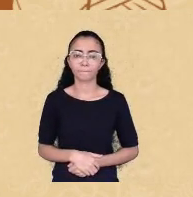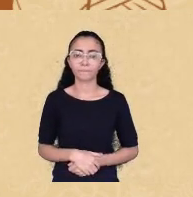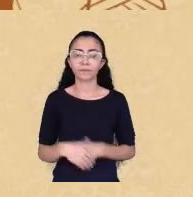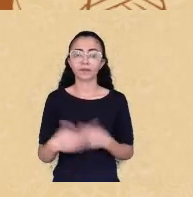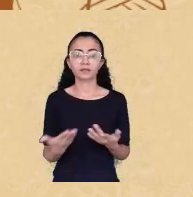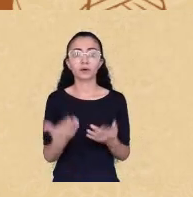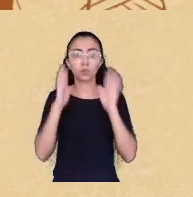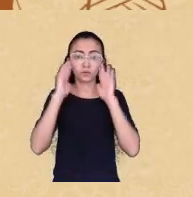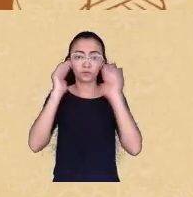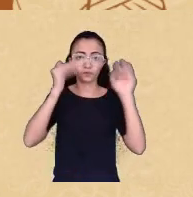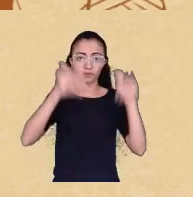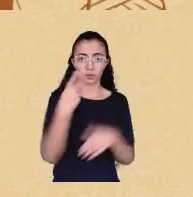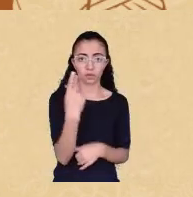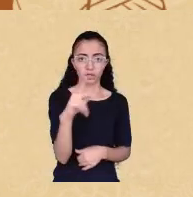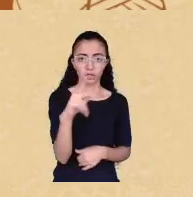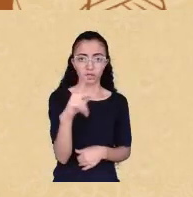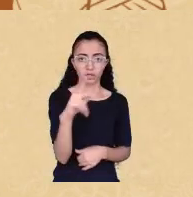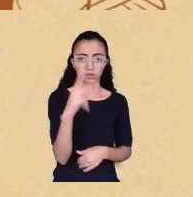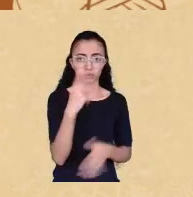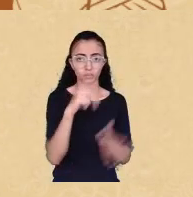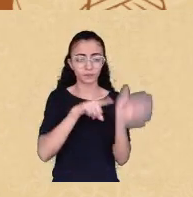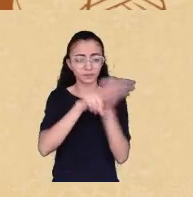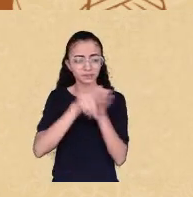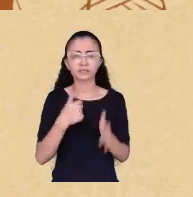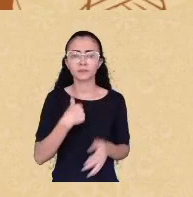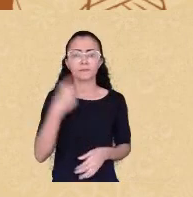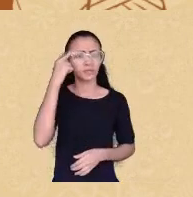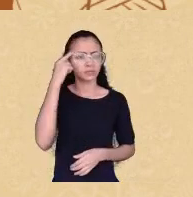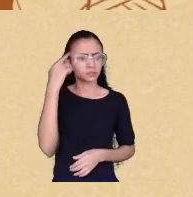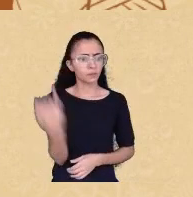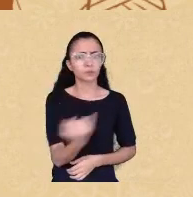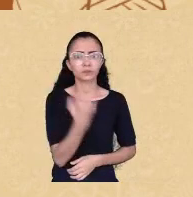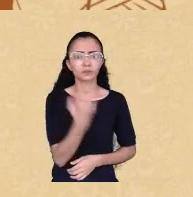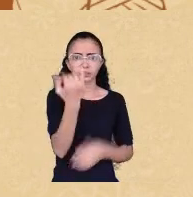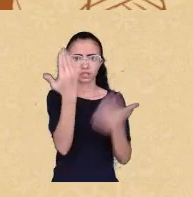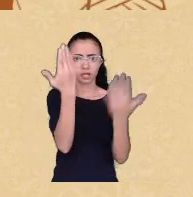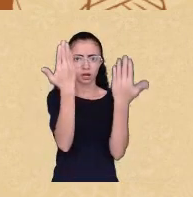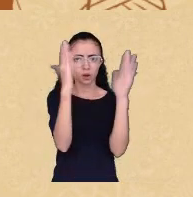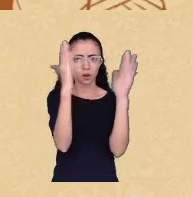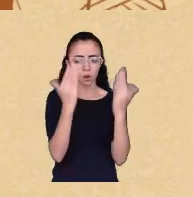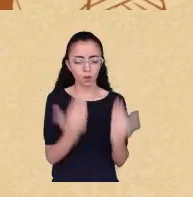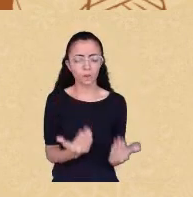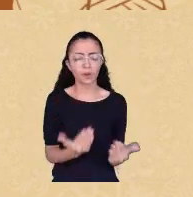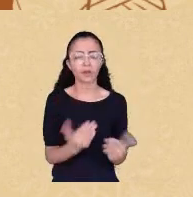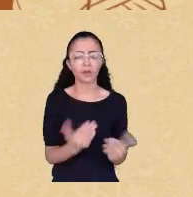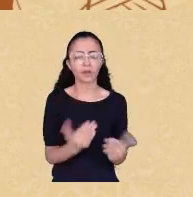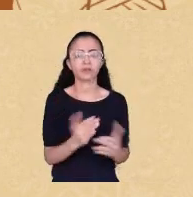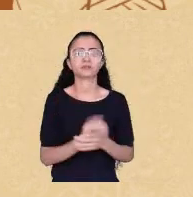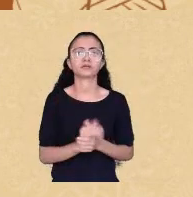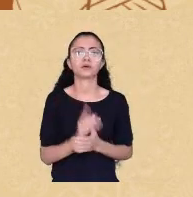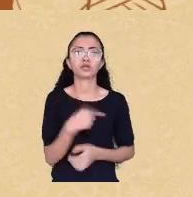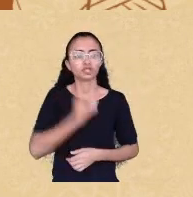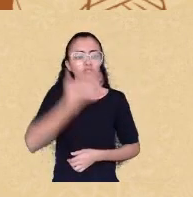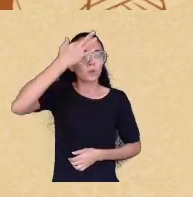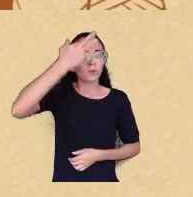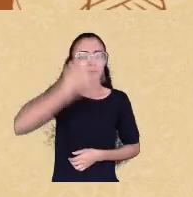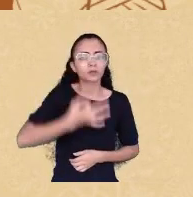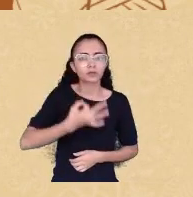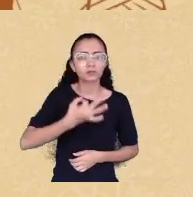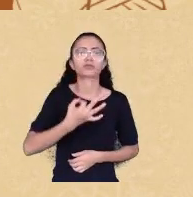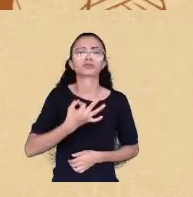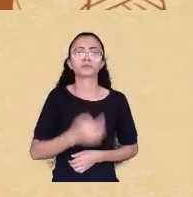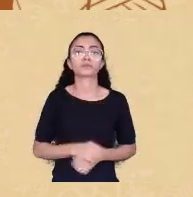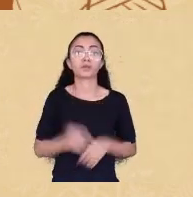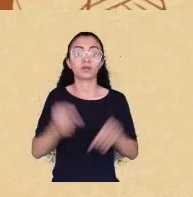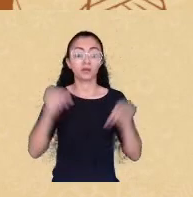achei muito importante, porque ela é comparativa, né, e ela faz a gente entender que aqui o nível de sofrimento